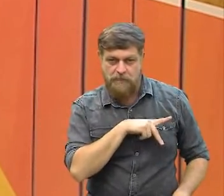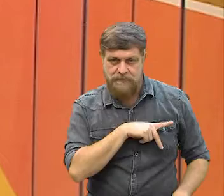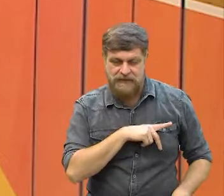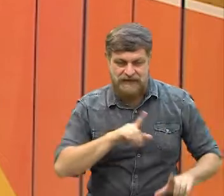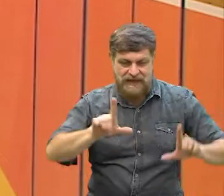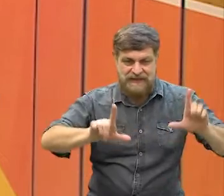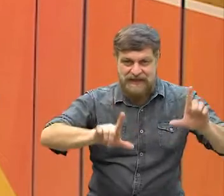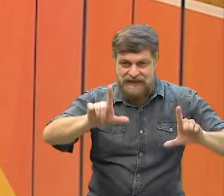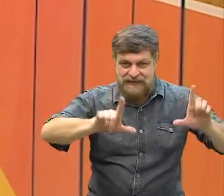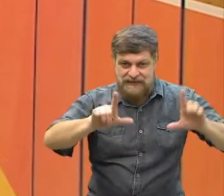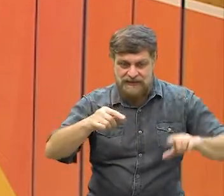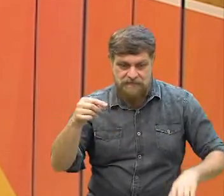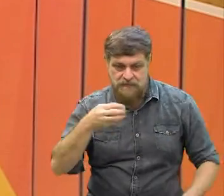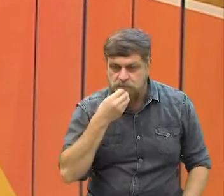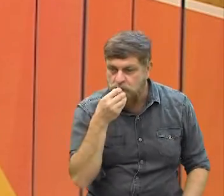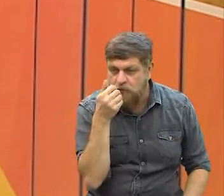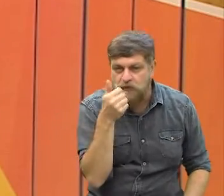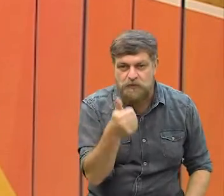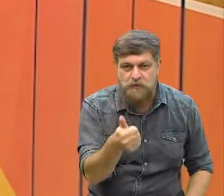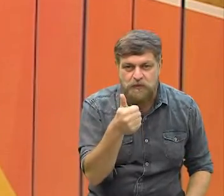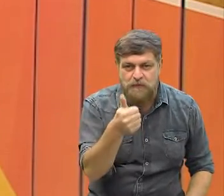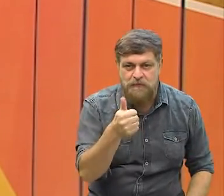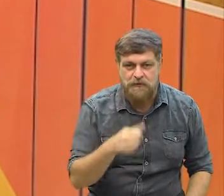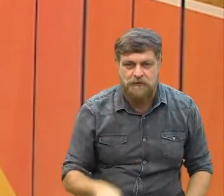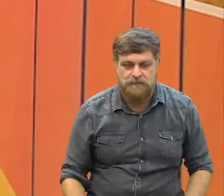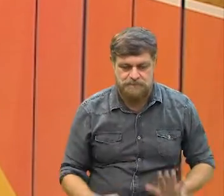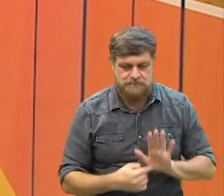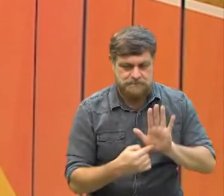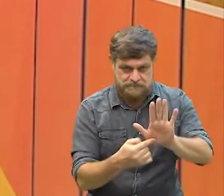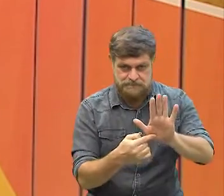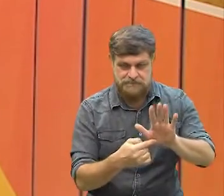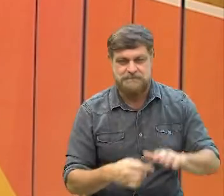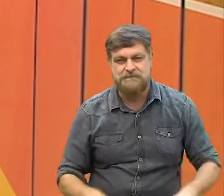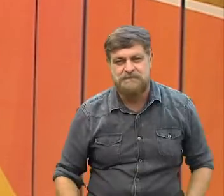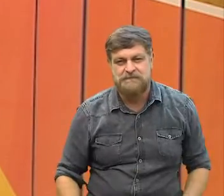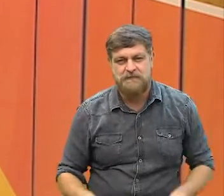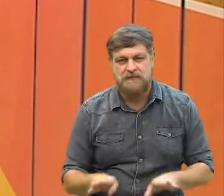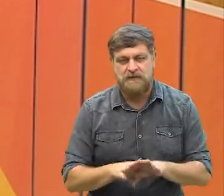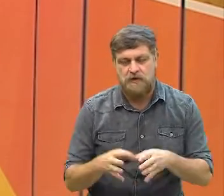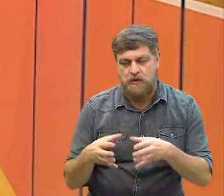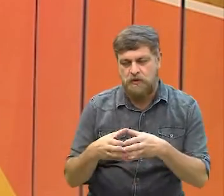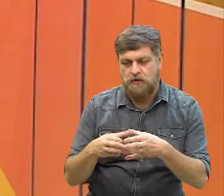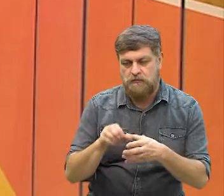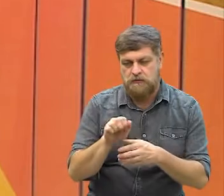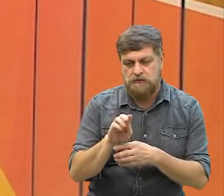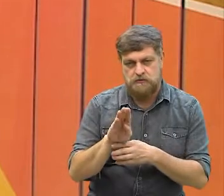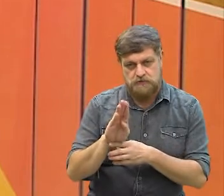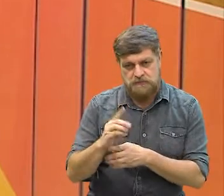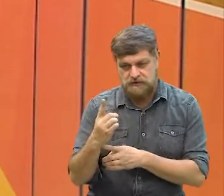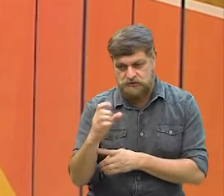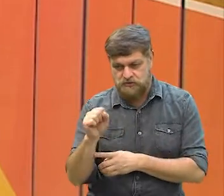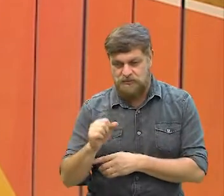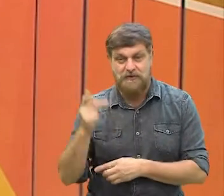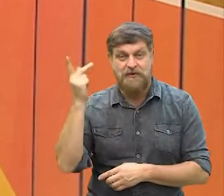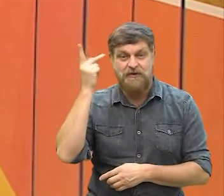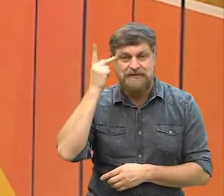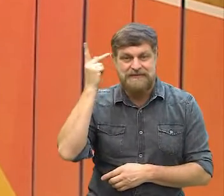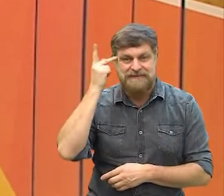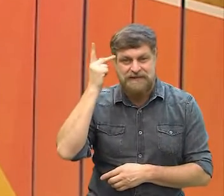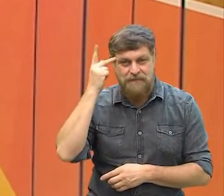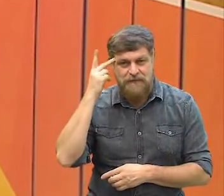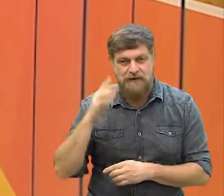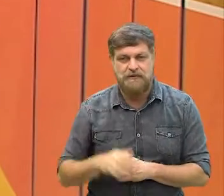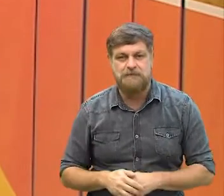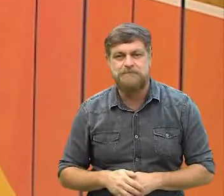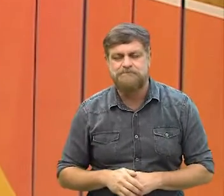TV aberta, que foi muito bom para a emissora que transmitiu o jogo. No Sub-18, a gente vê o São Paulo chegando em uma